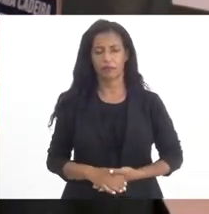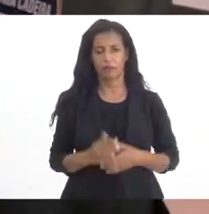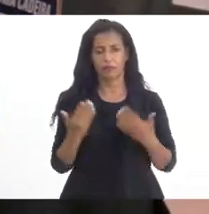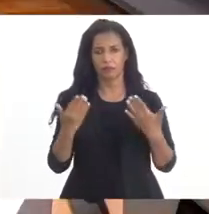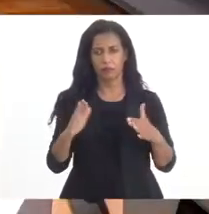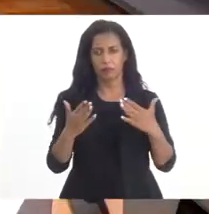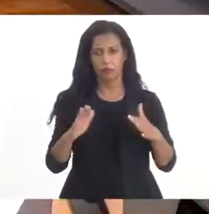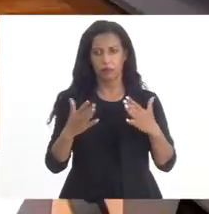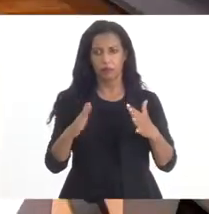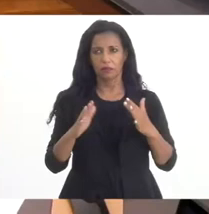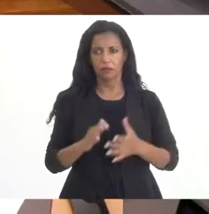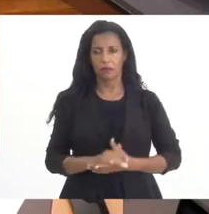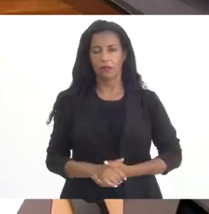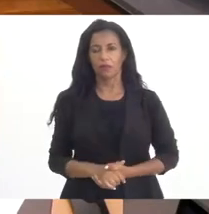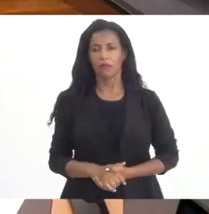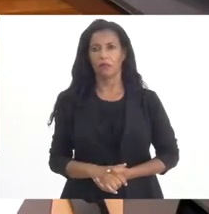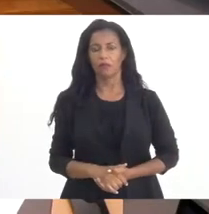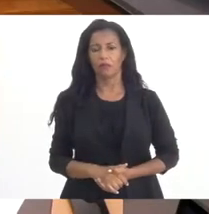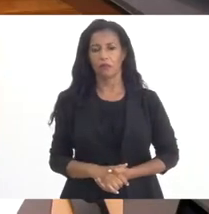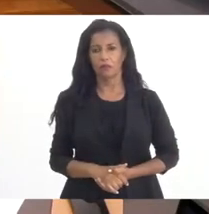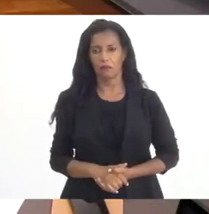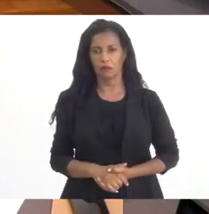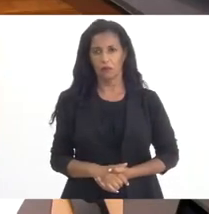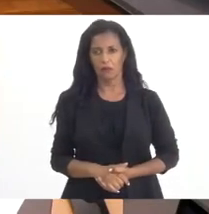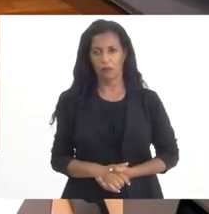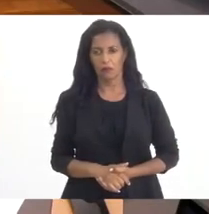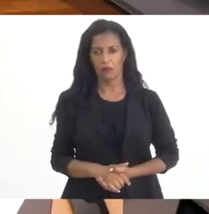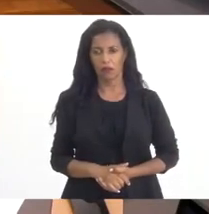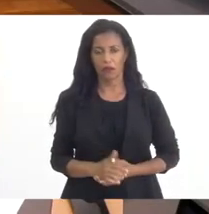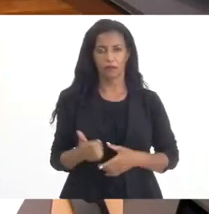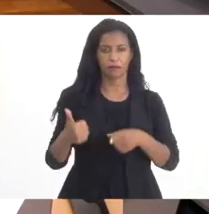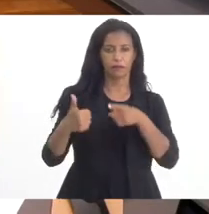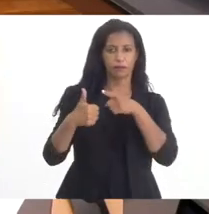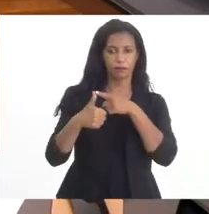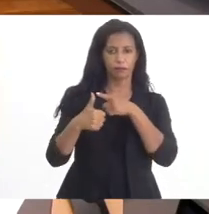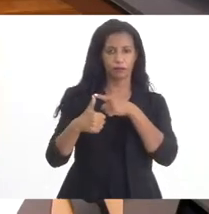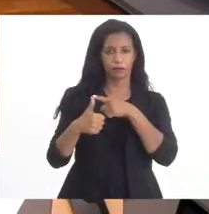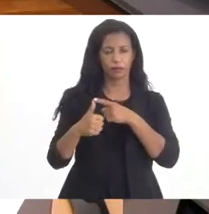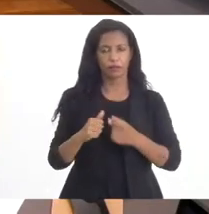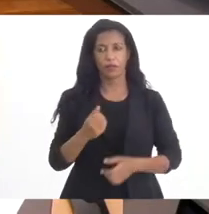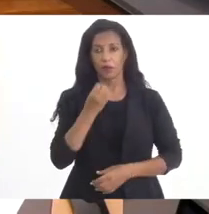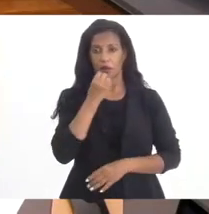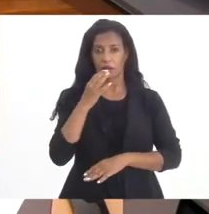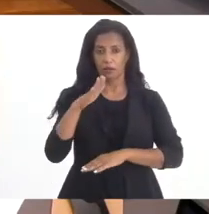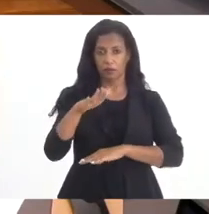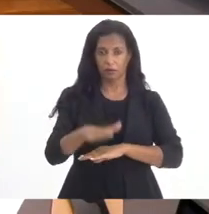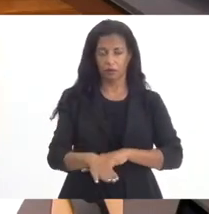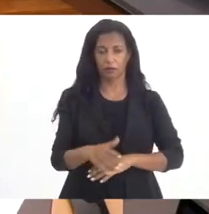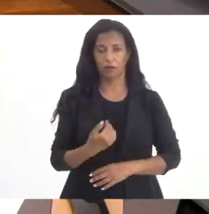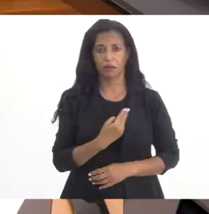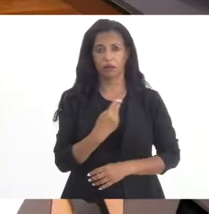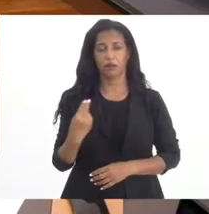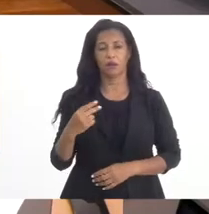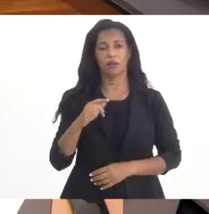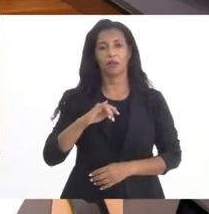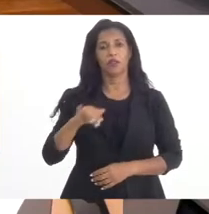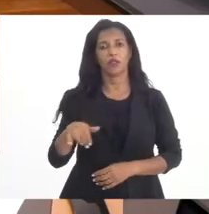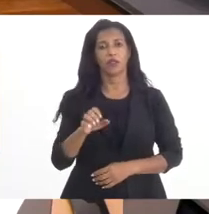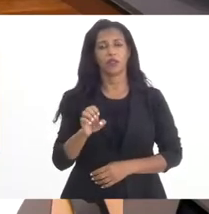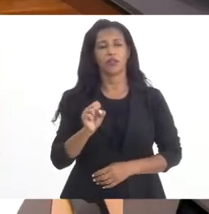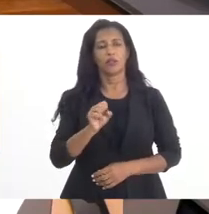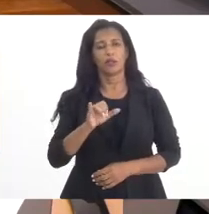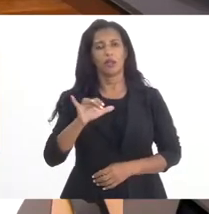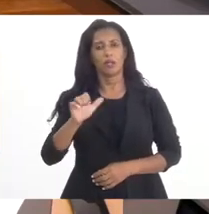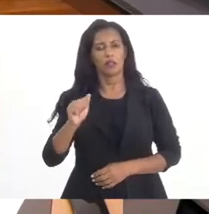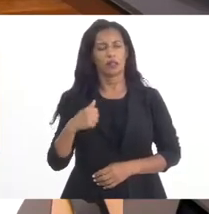Por favor, peço brevidade aí, complementar a fala. Primeiramente, já boa tarde, né? Meu nome é Jéssica. A minha